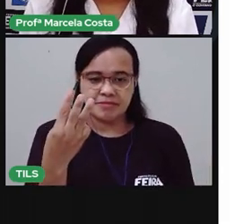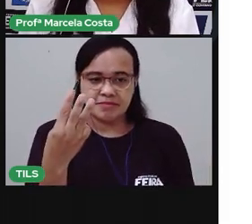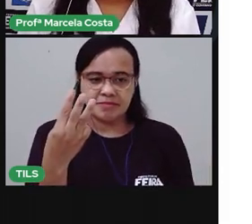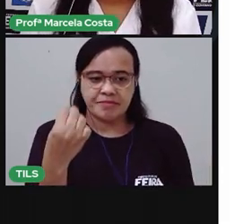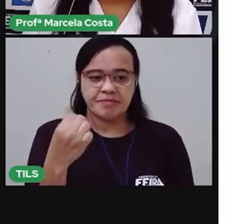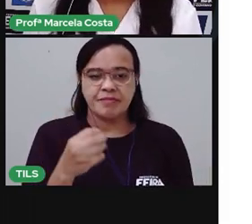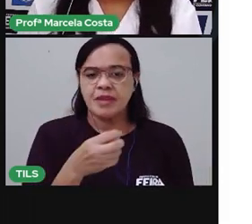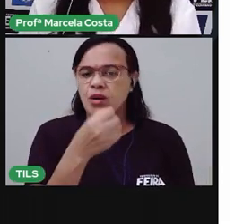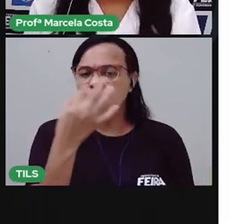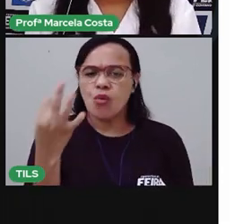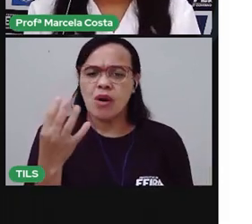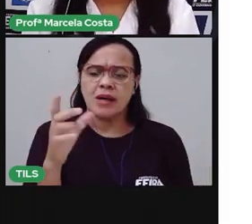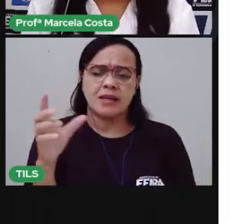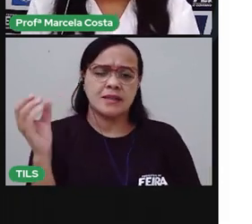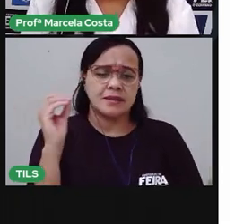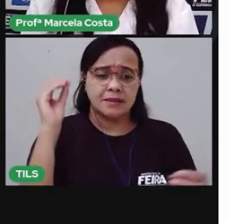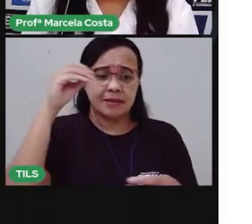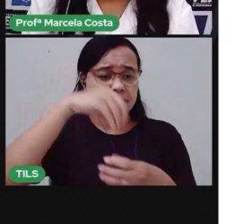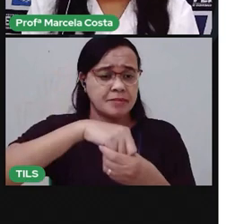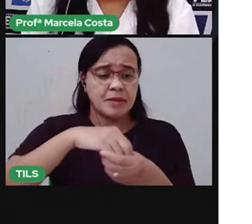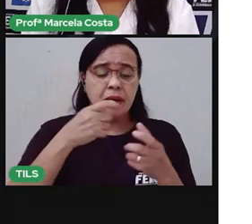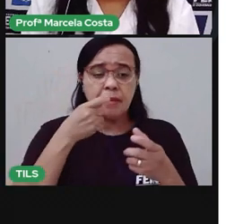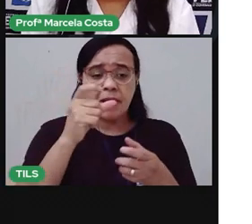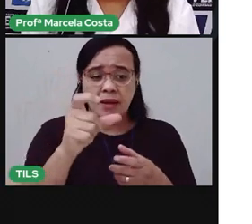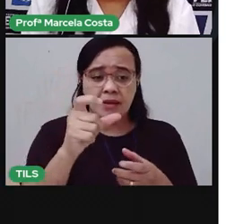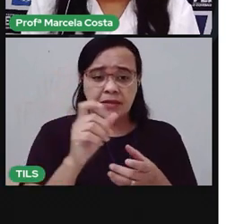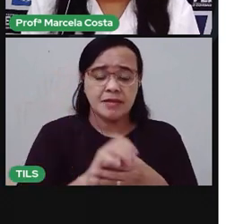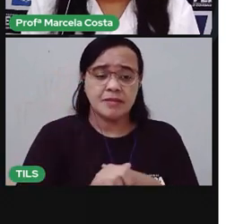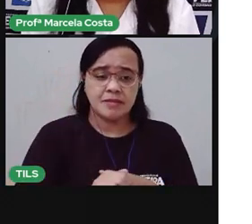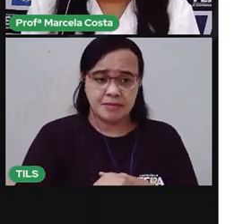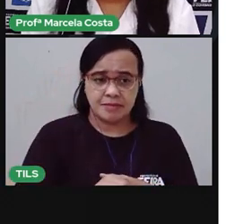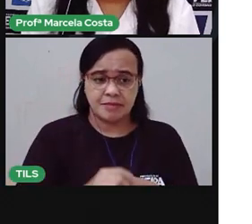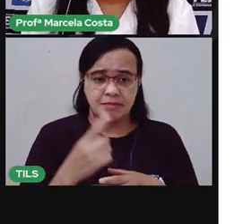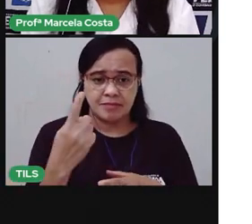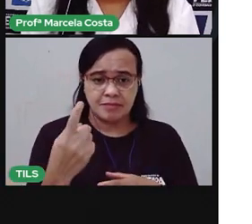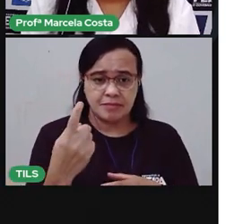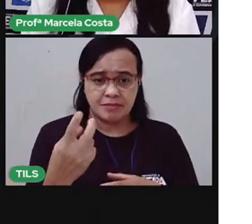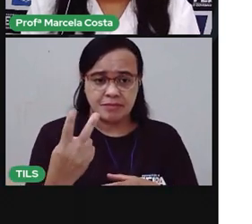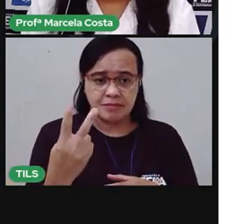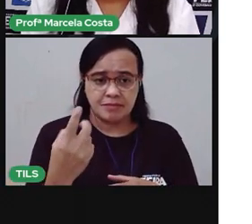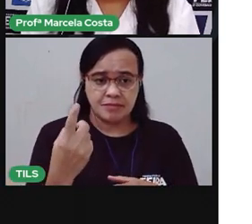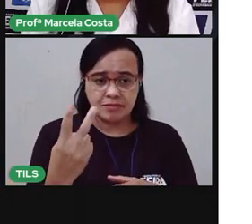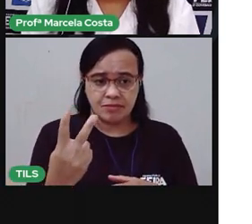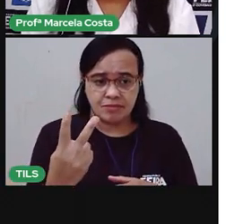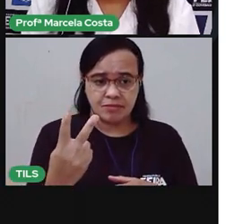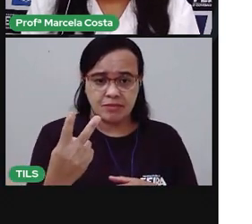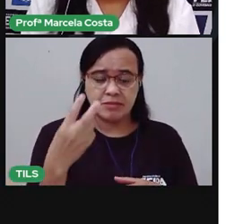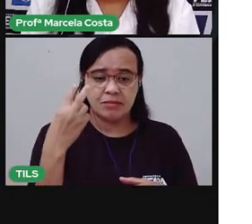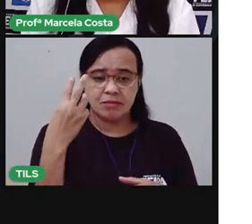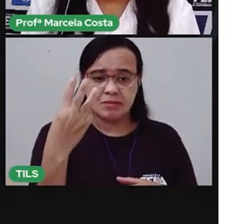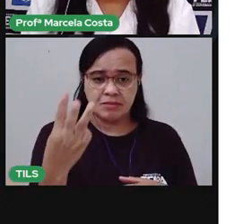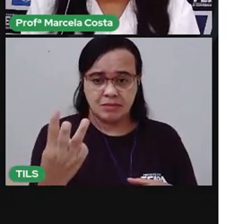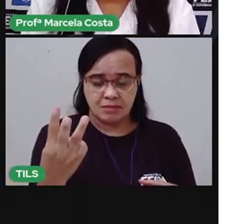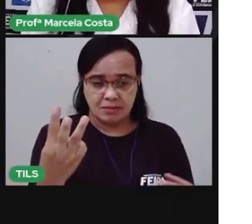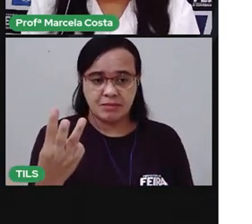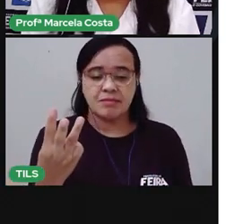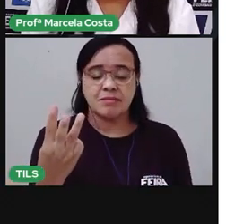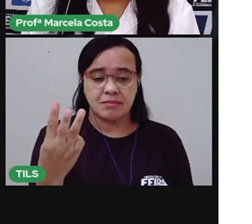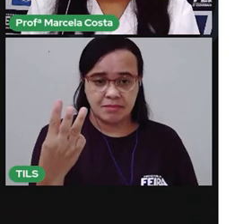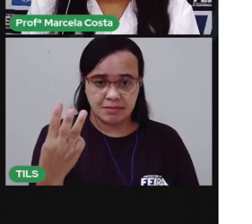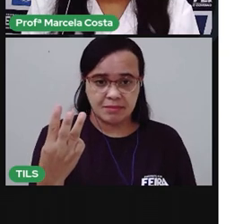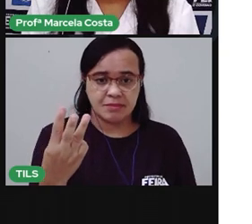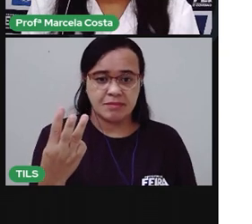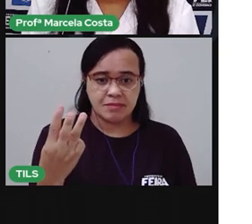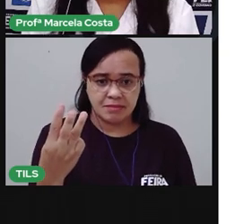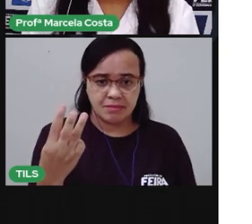letras Tá formando essa palavra é uma duas três